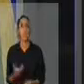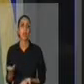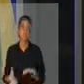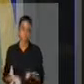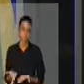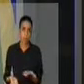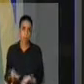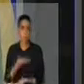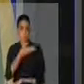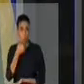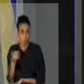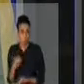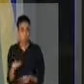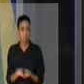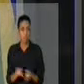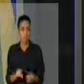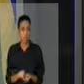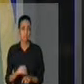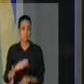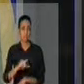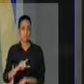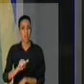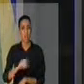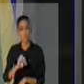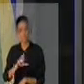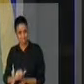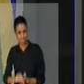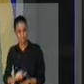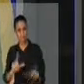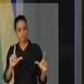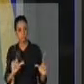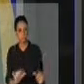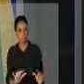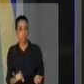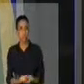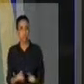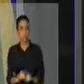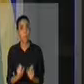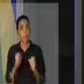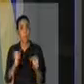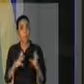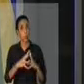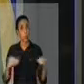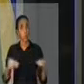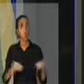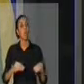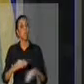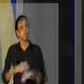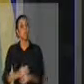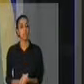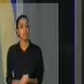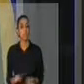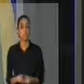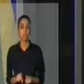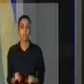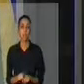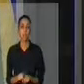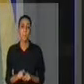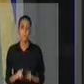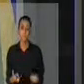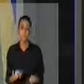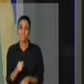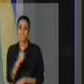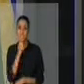invasivos, com menos efeitos colaterais, mais eficazes, maior chance de cura e sobrevida da doença, mas ainda